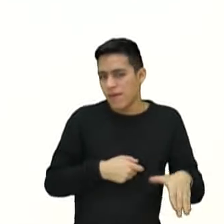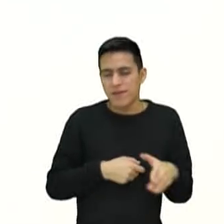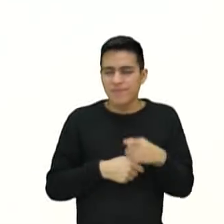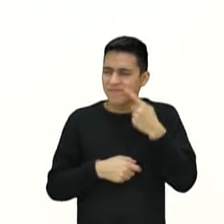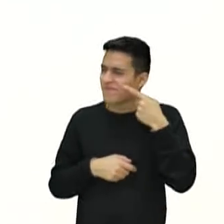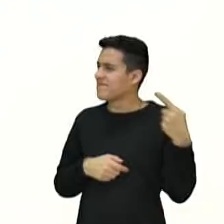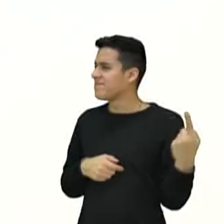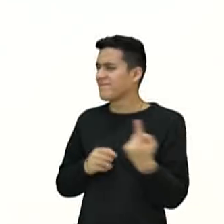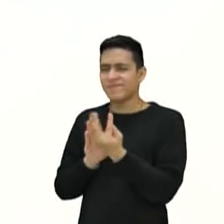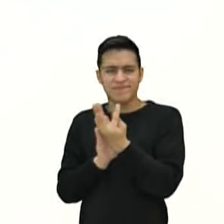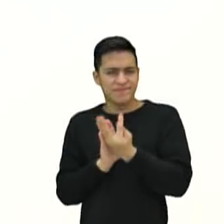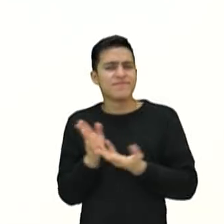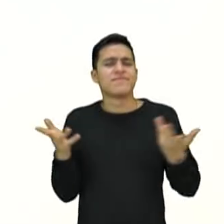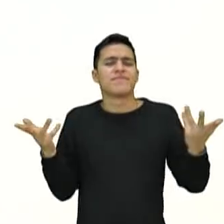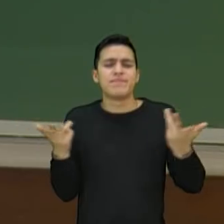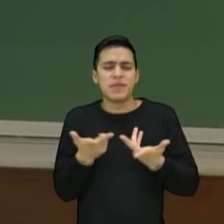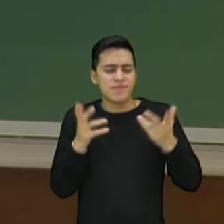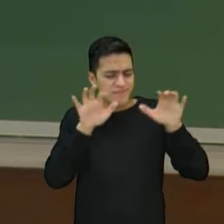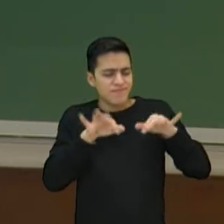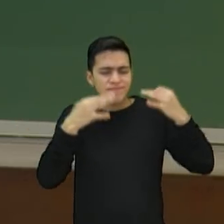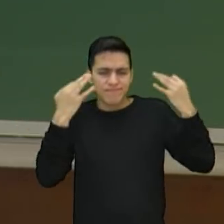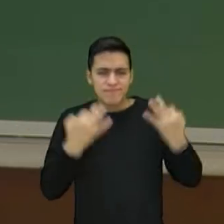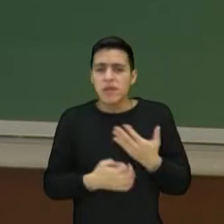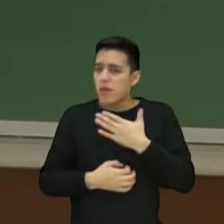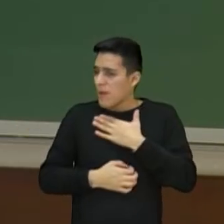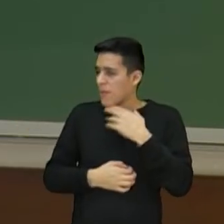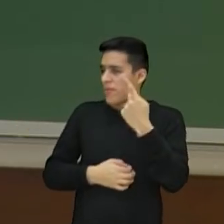bem escrito, gosto muito do blog do Daniel, né?